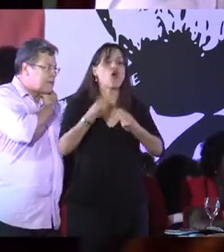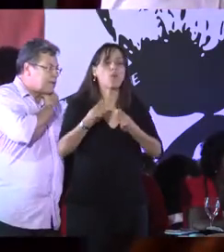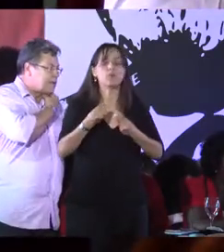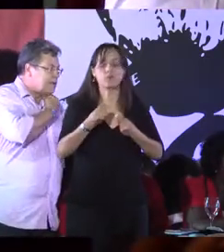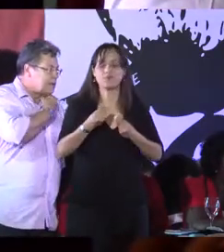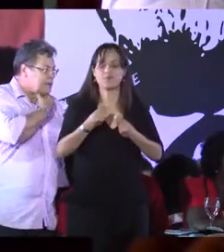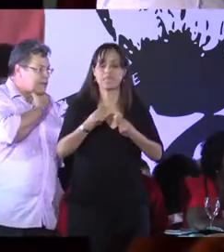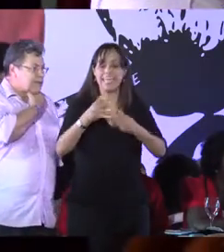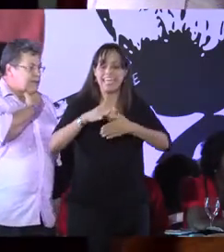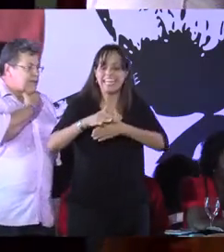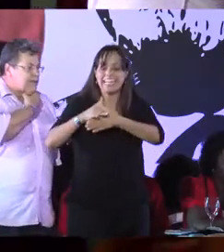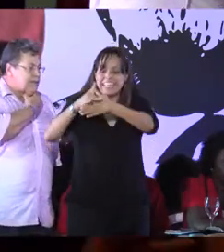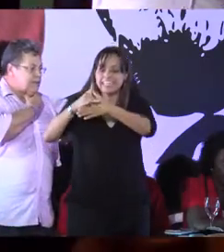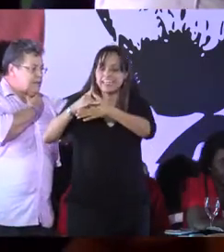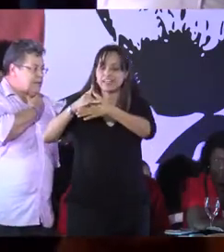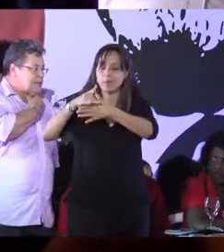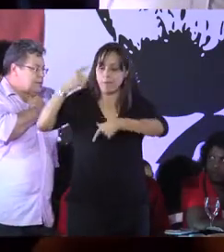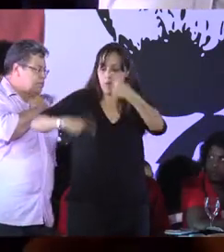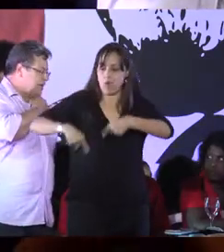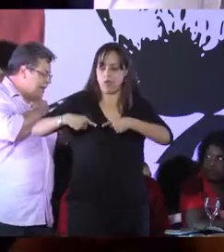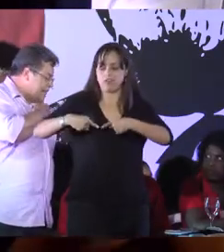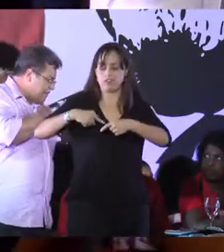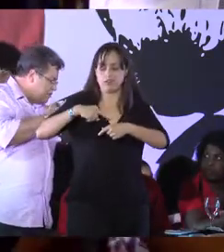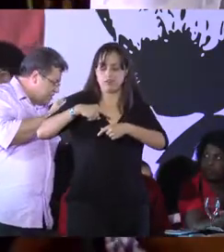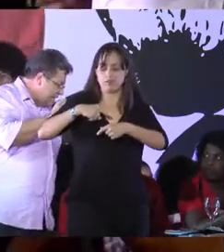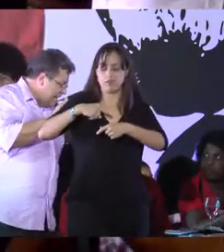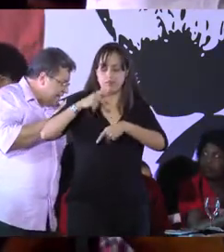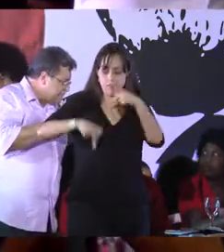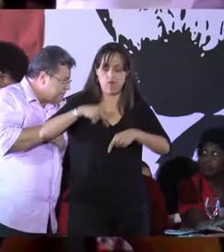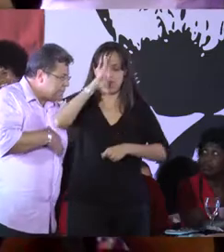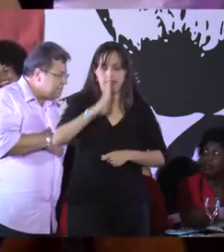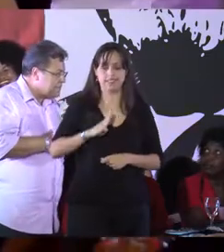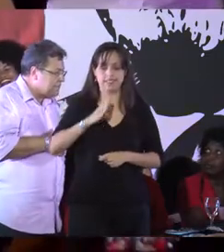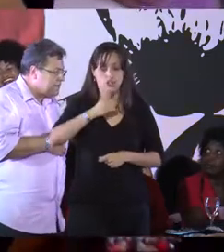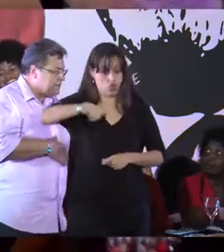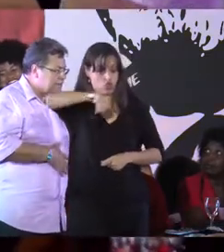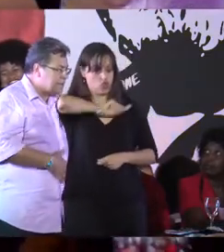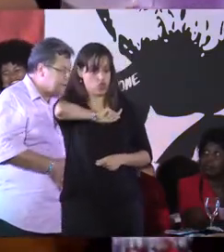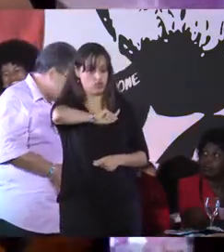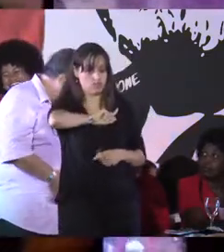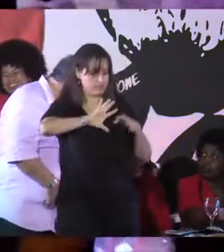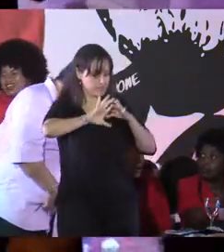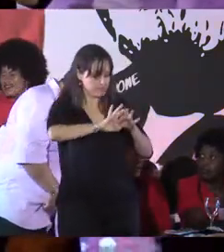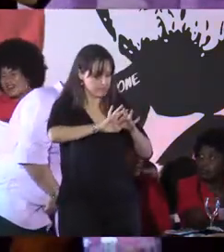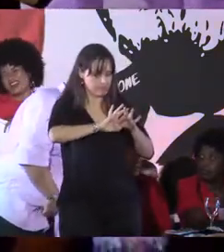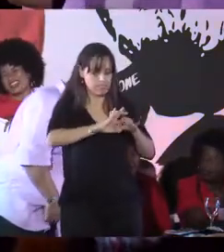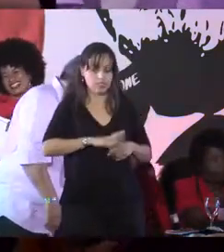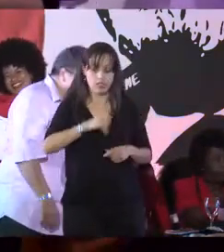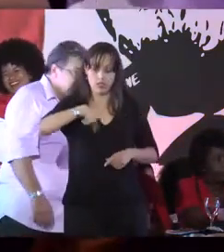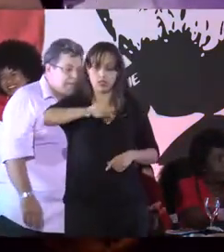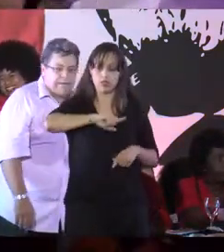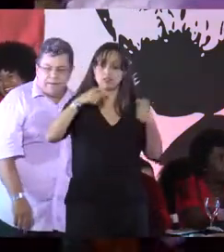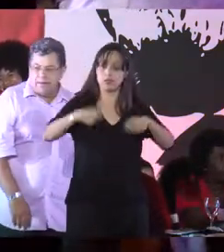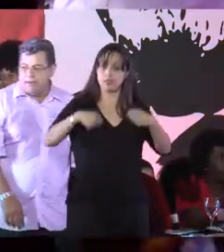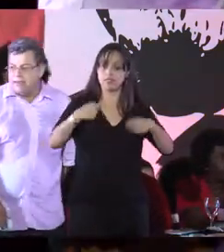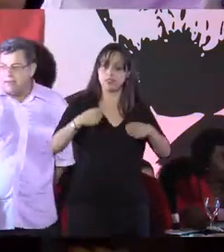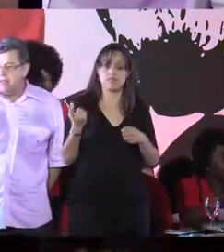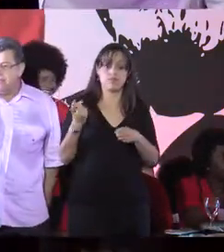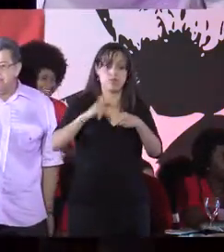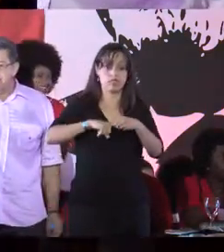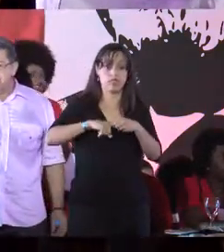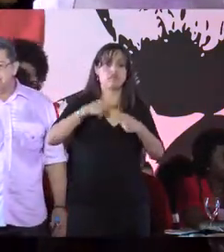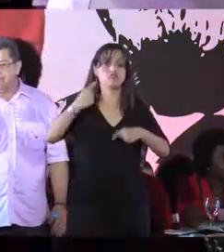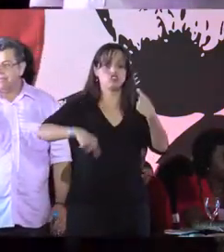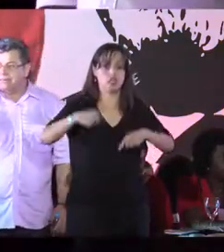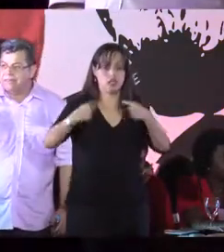povo brasileiro e não só da esquerda brasileira. Nós precisamos retomar o diálogo com o povo